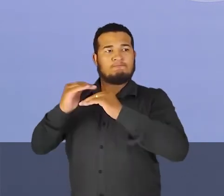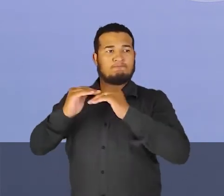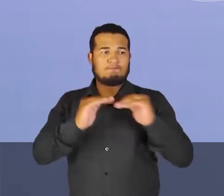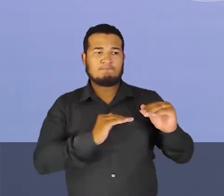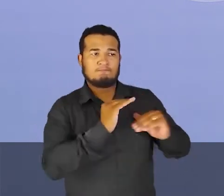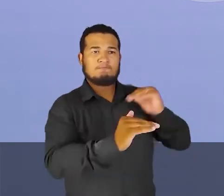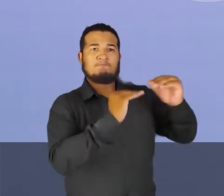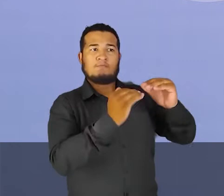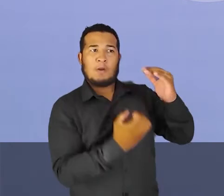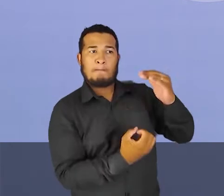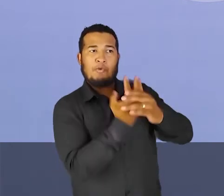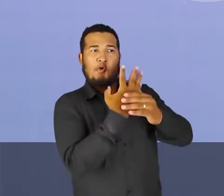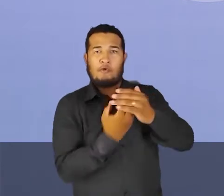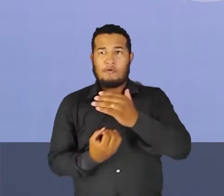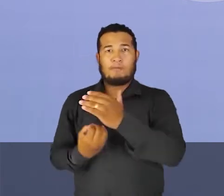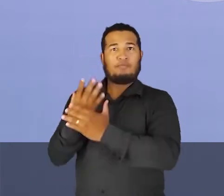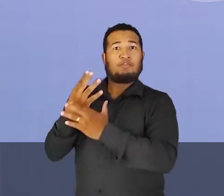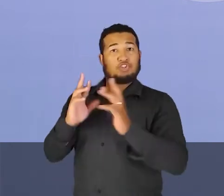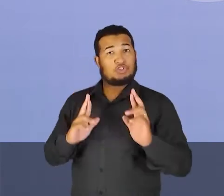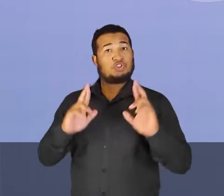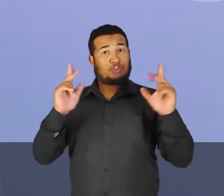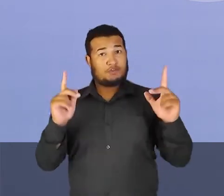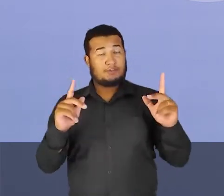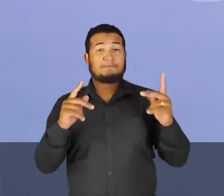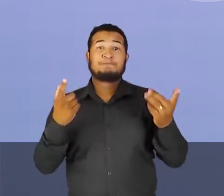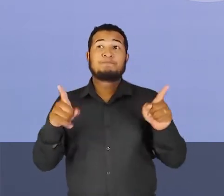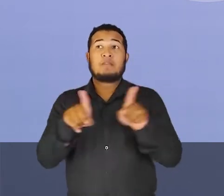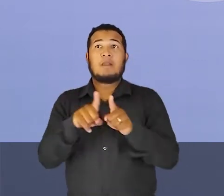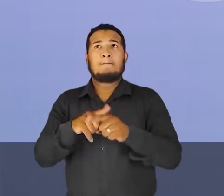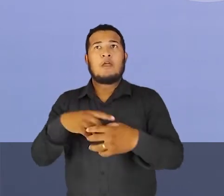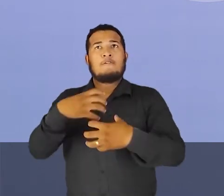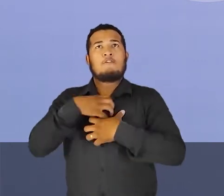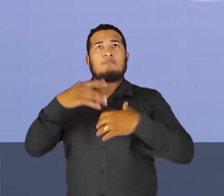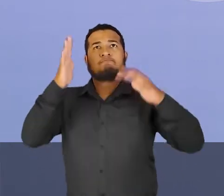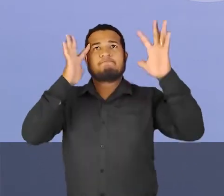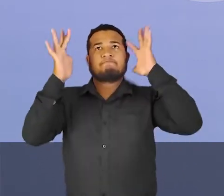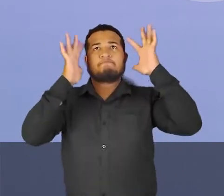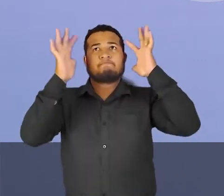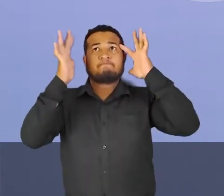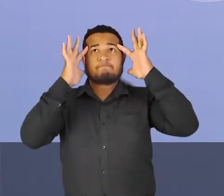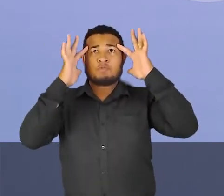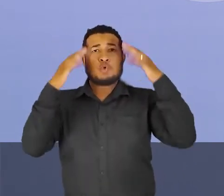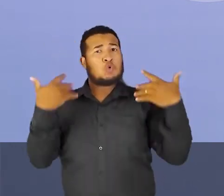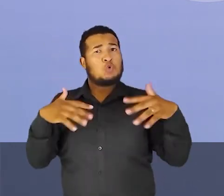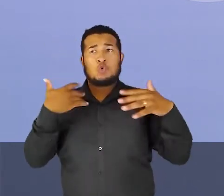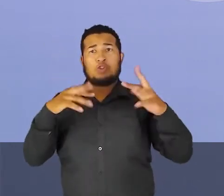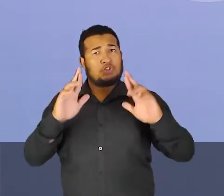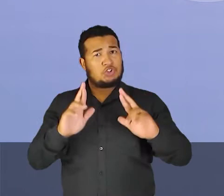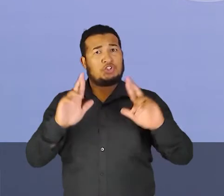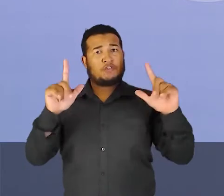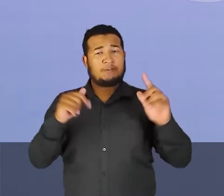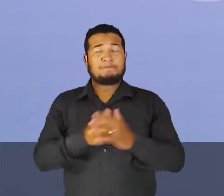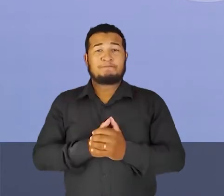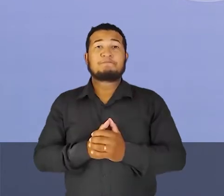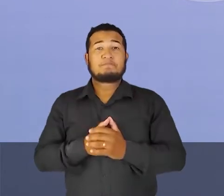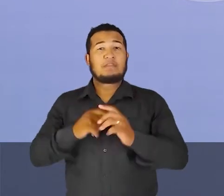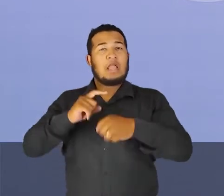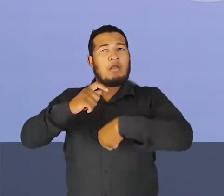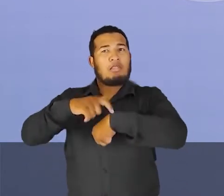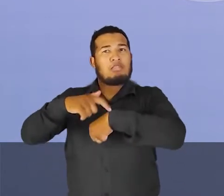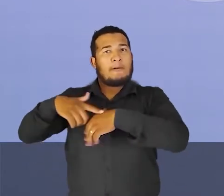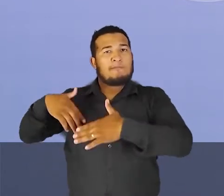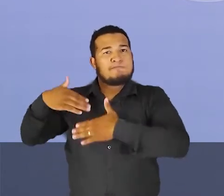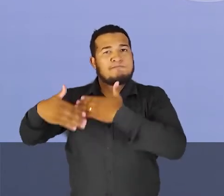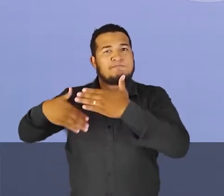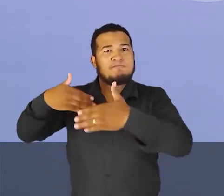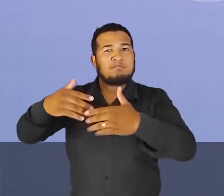formações diferentes, que têm origens diferentes e que têm também formas de pensamento completamente diferentes. Com o passar